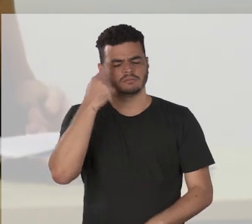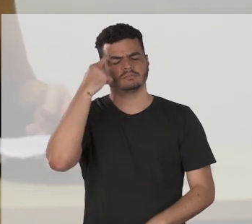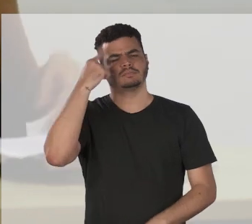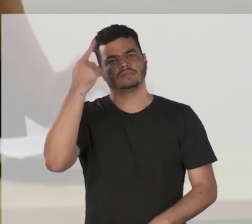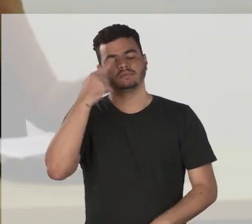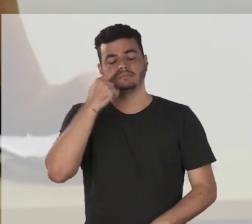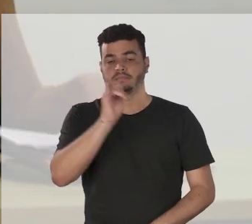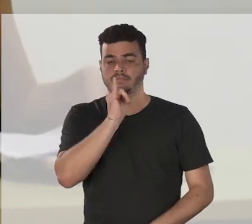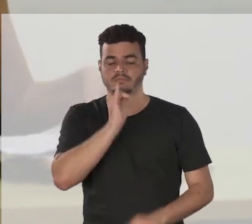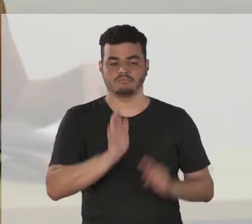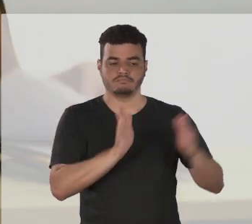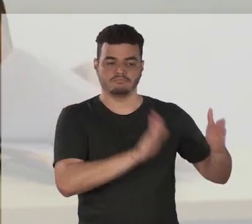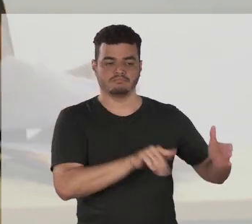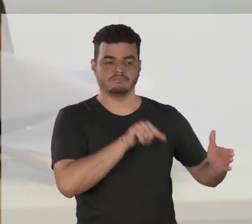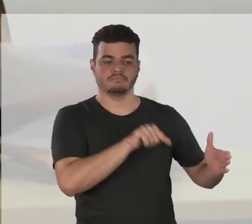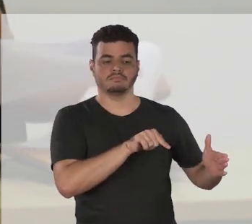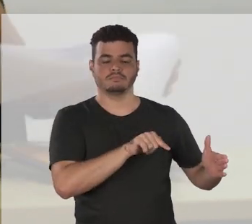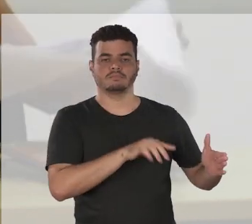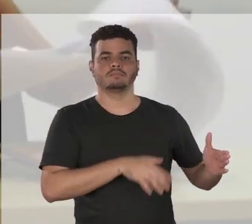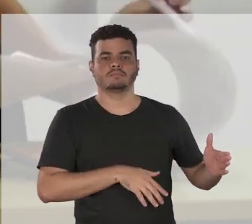que bom, por um lado,